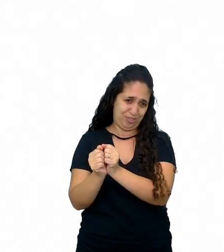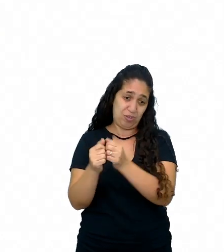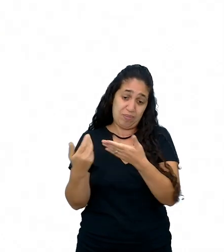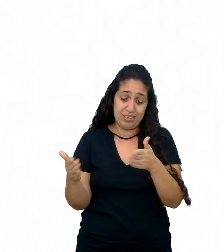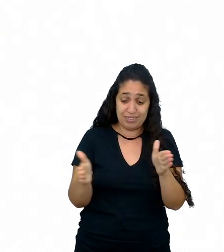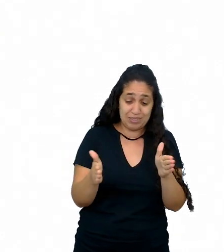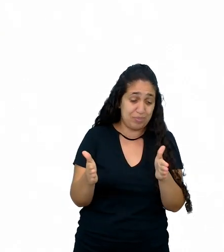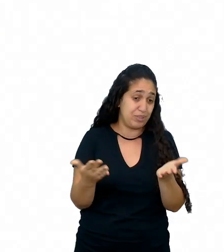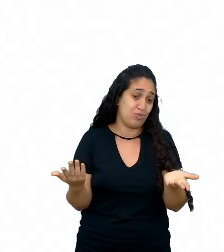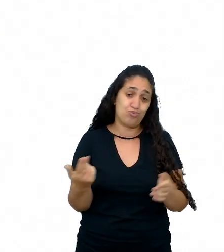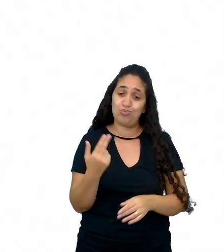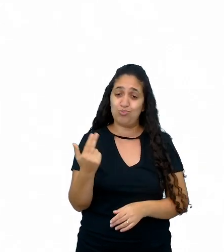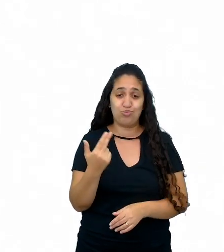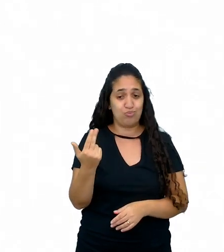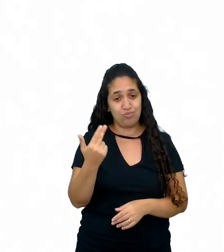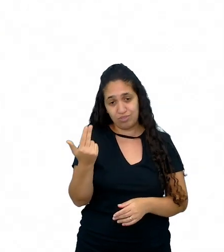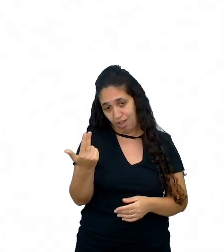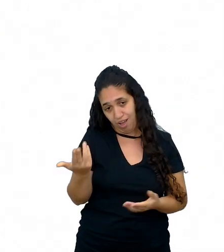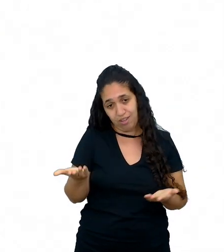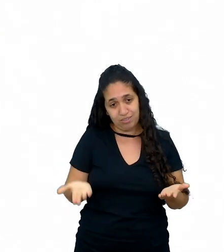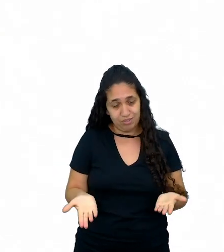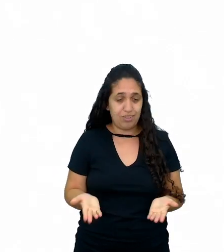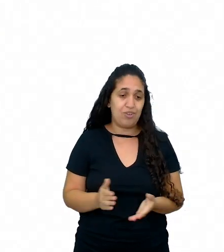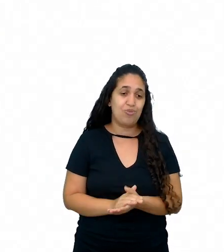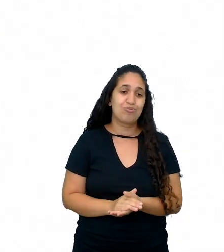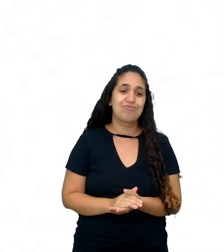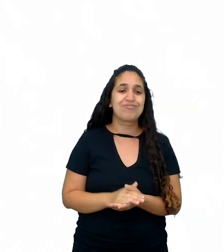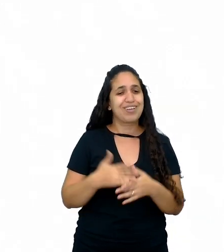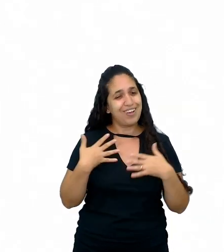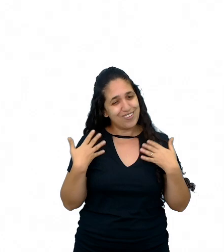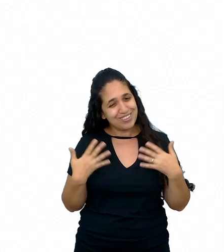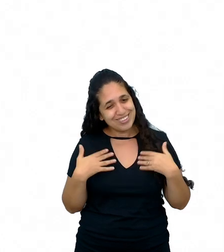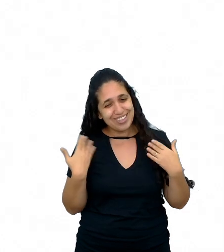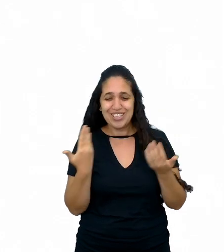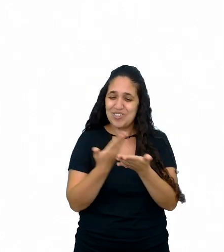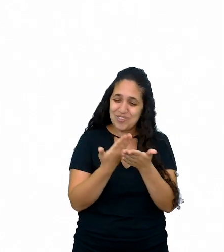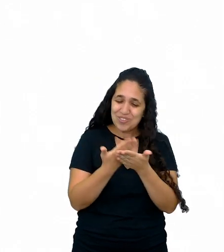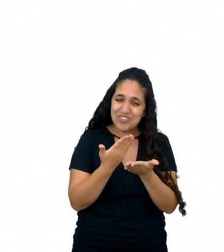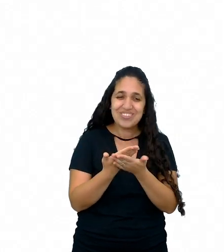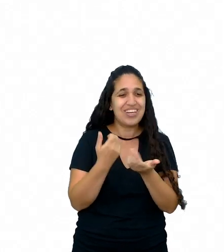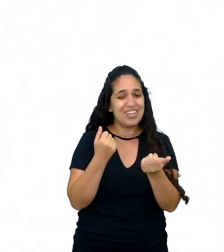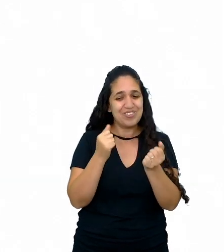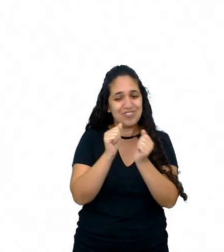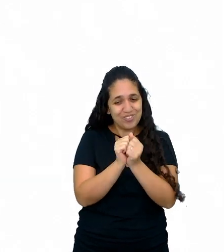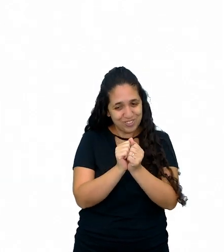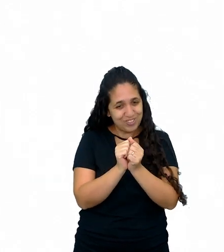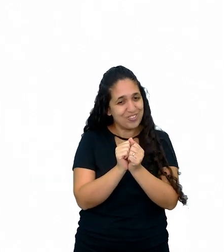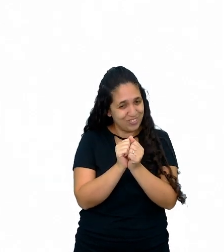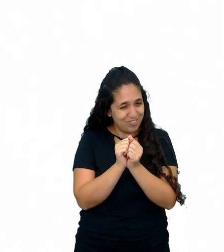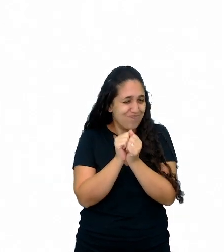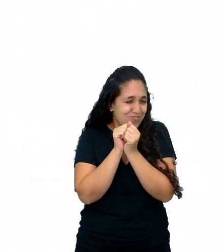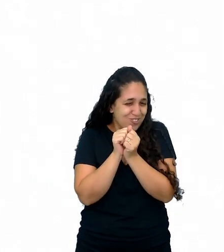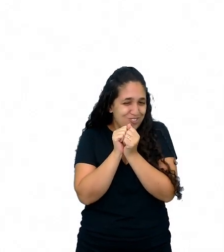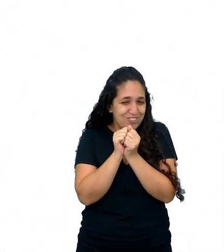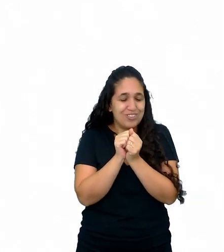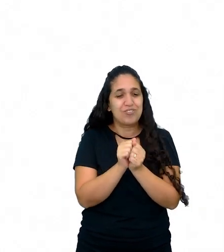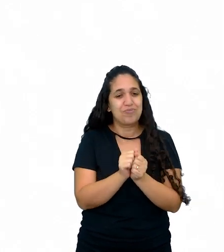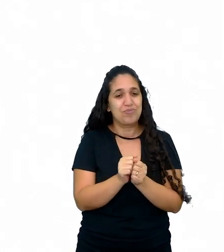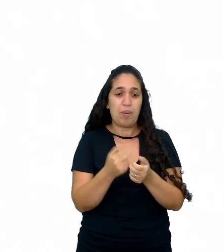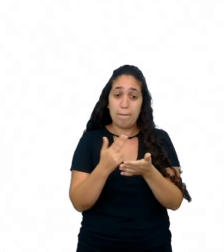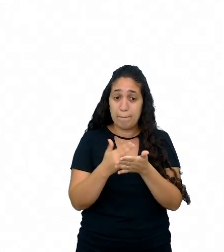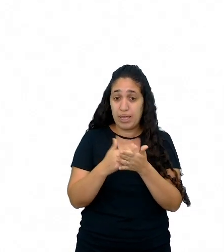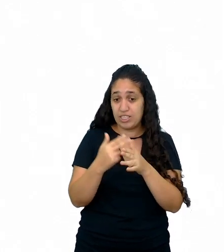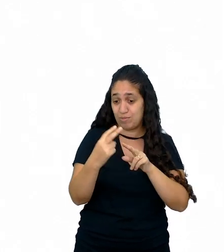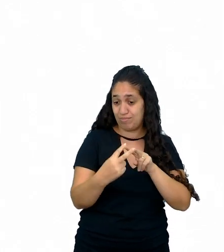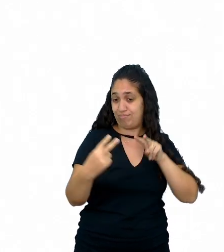é possível, então, a gente já fica contente de estar estudando junto com vocês aí, né, juntinhos aí, mesmo que